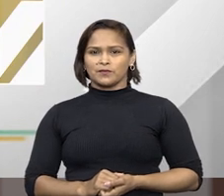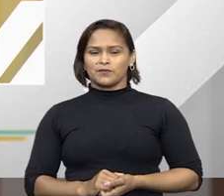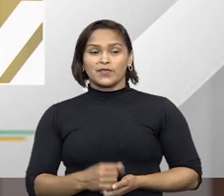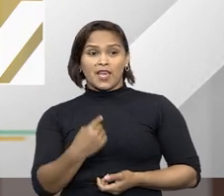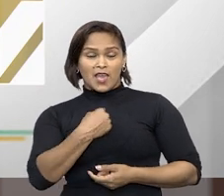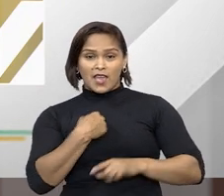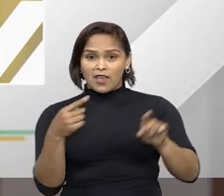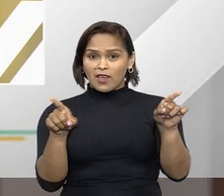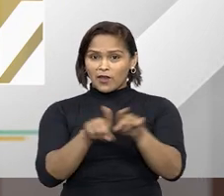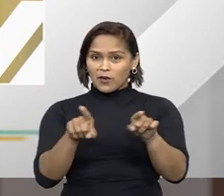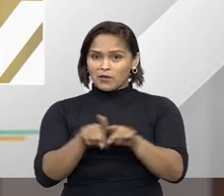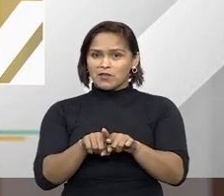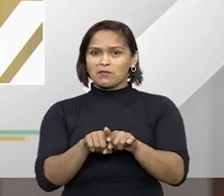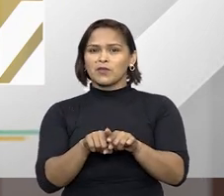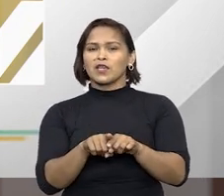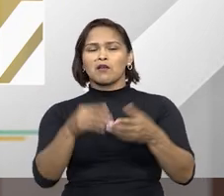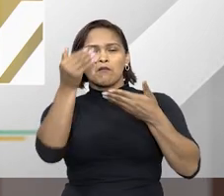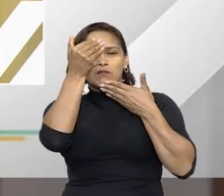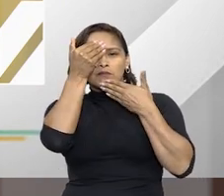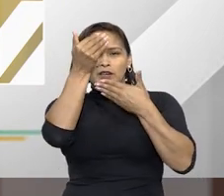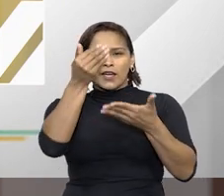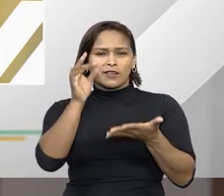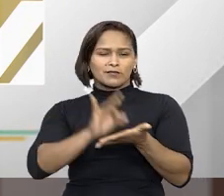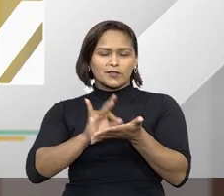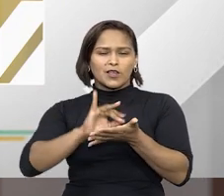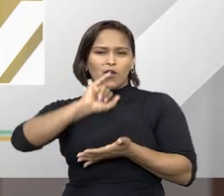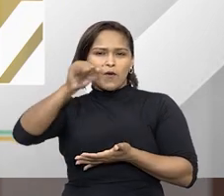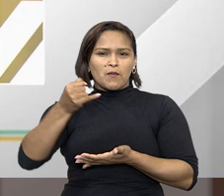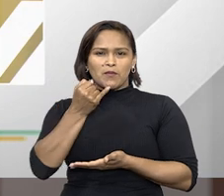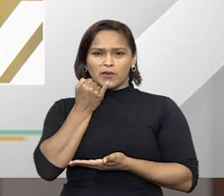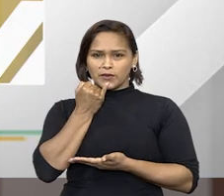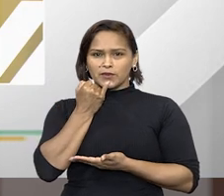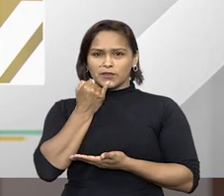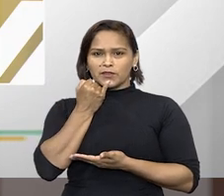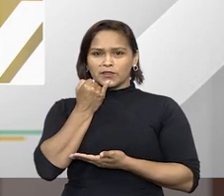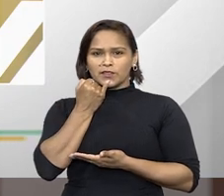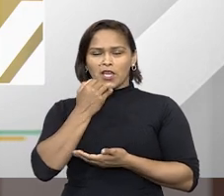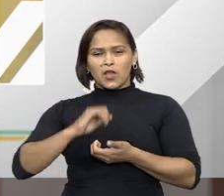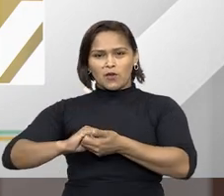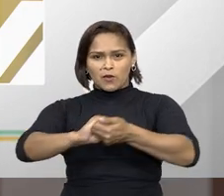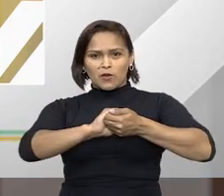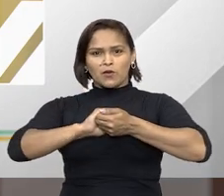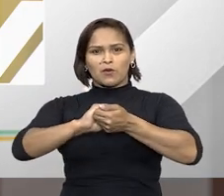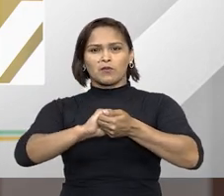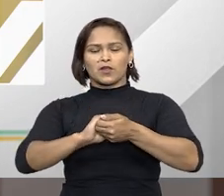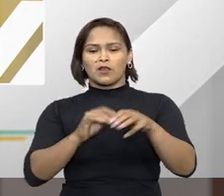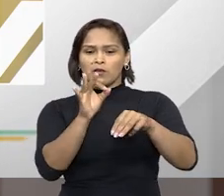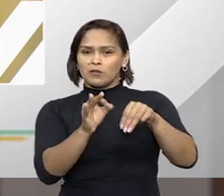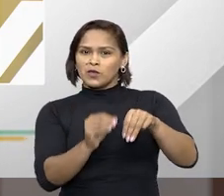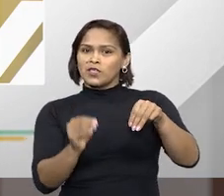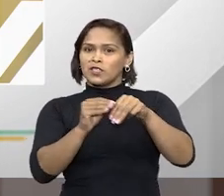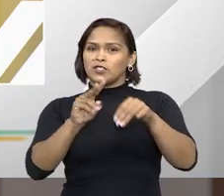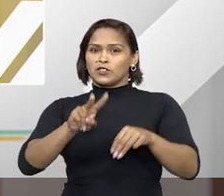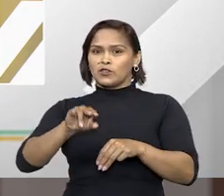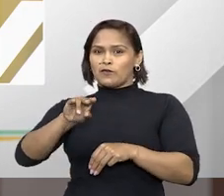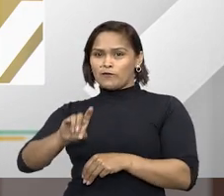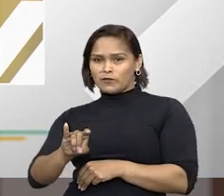Eu também estou muito agradecido com a oportunidade. Cumprimento o ministro Edson